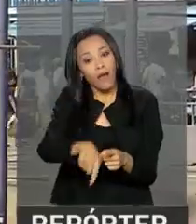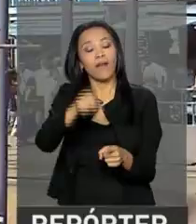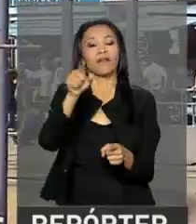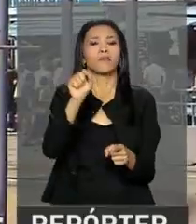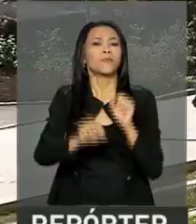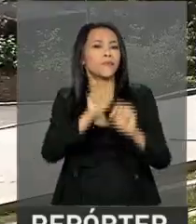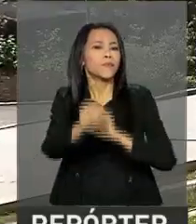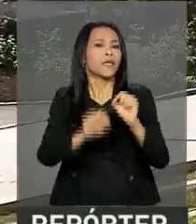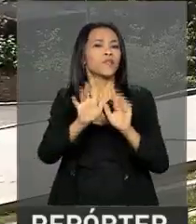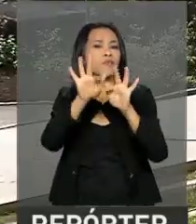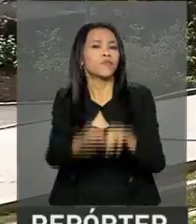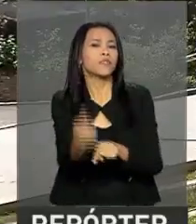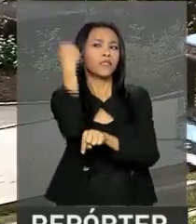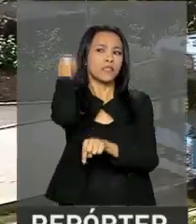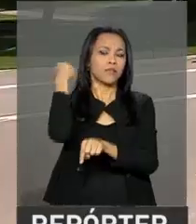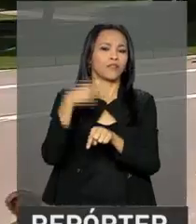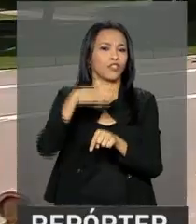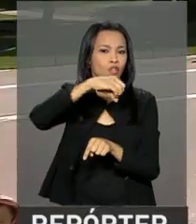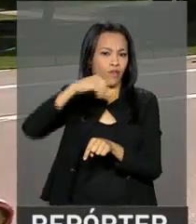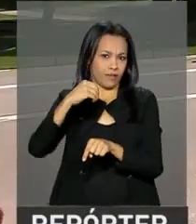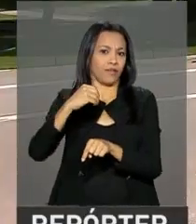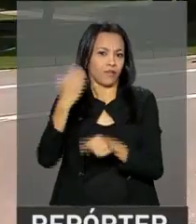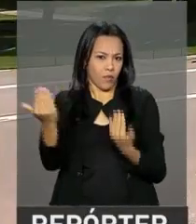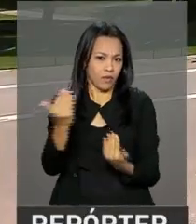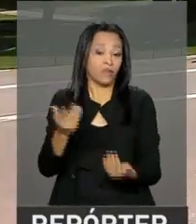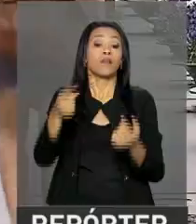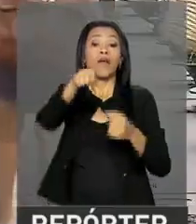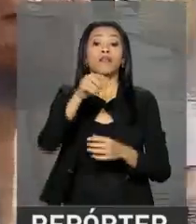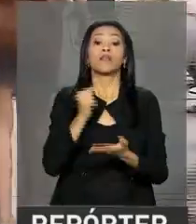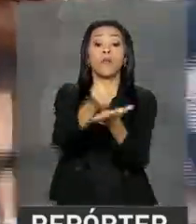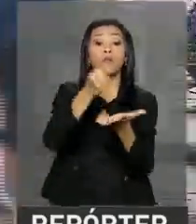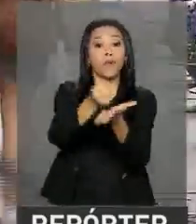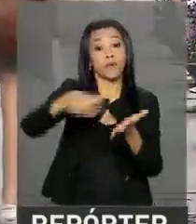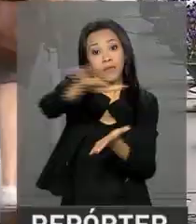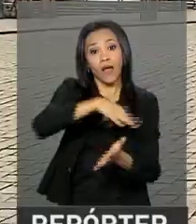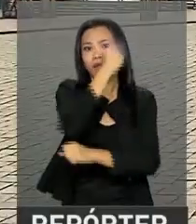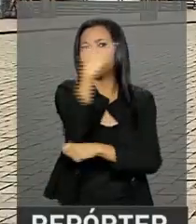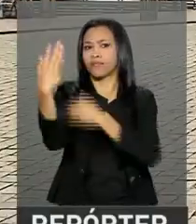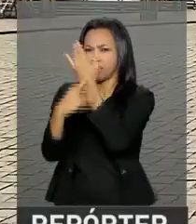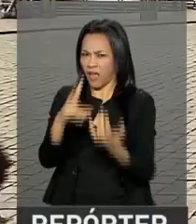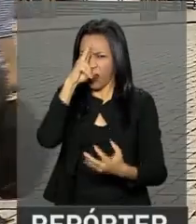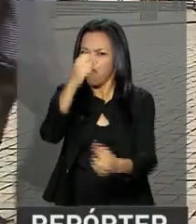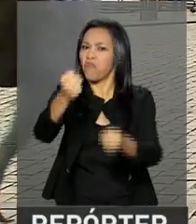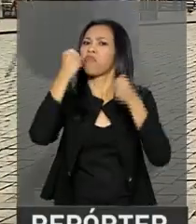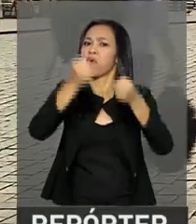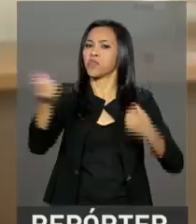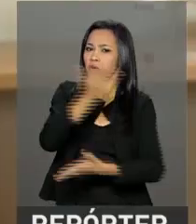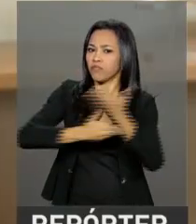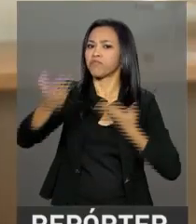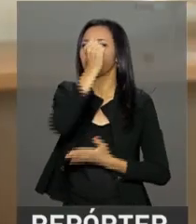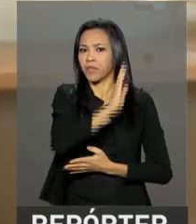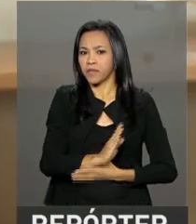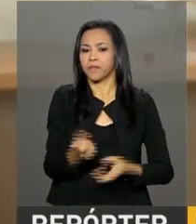os níveis do fim da década de 90. A cooperação ambiental é um dos pontos fortes na relação com o Brasil.